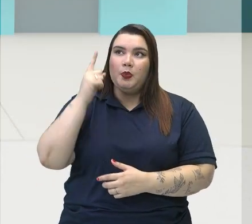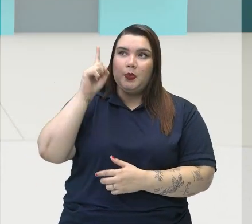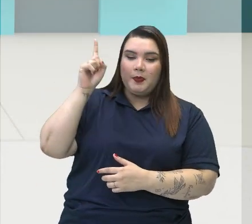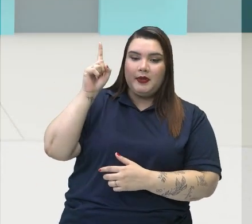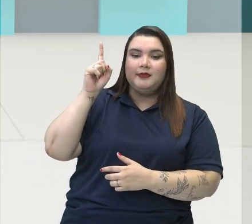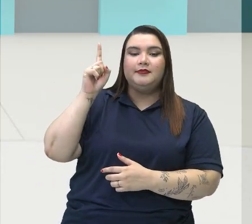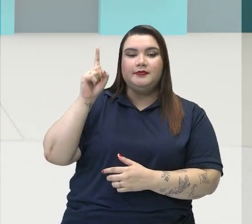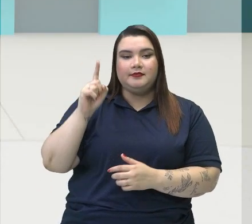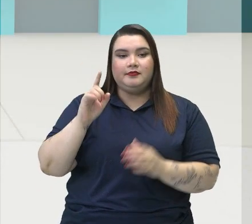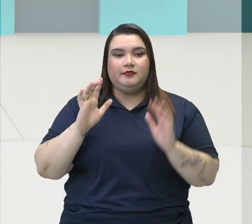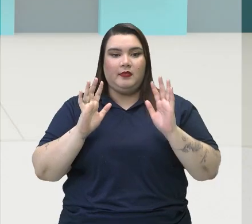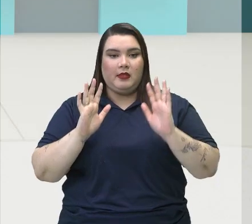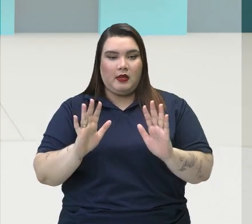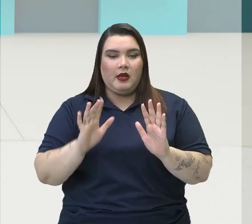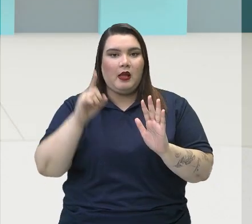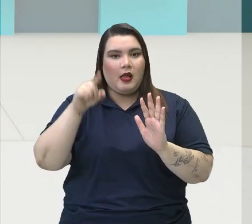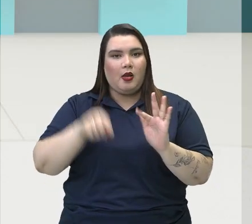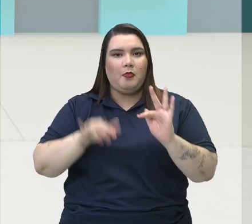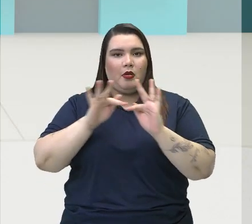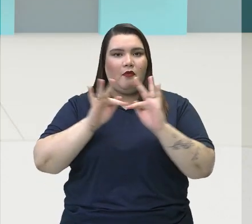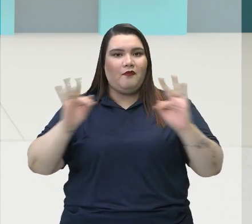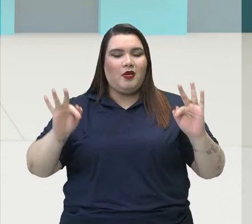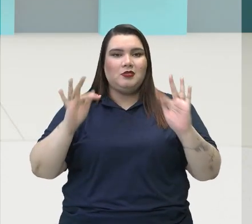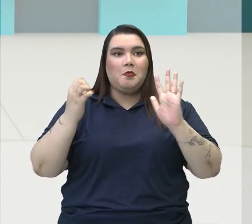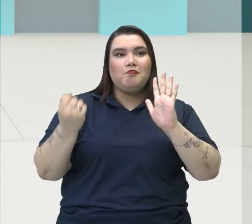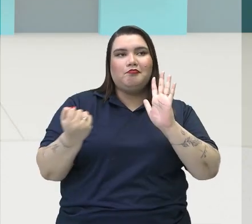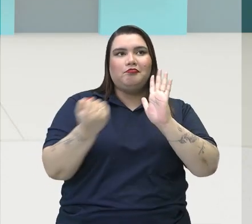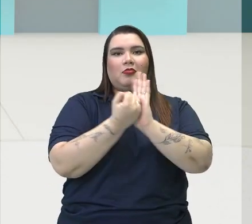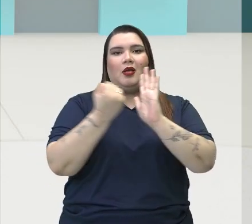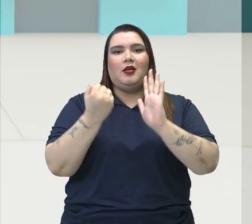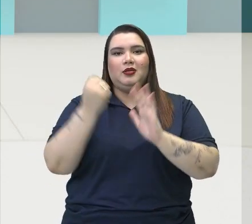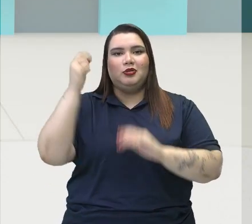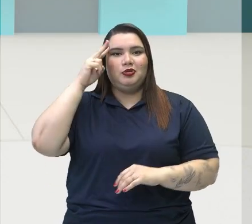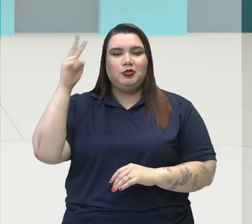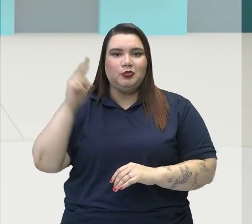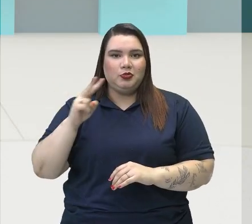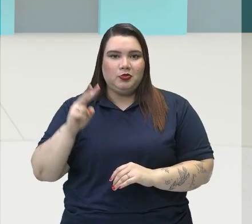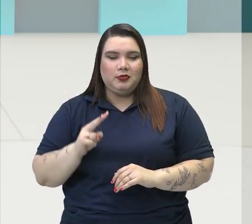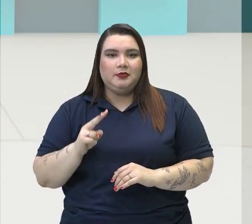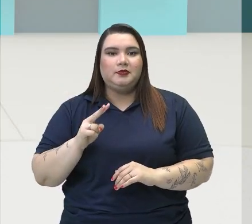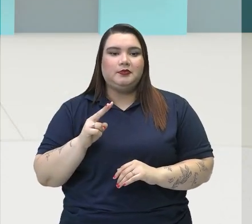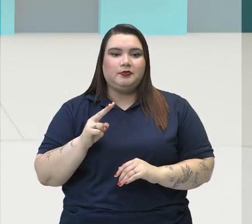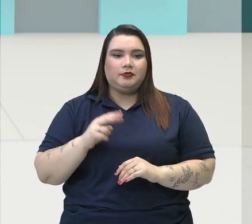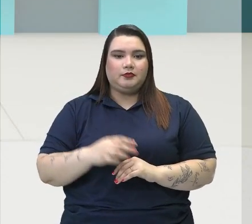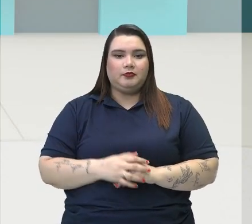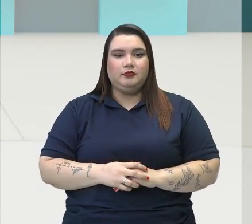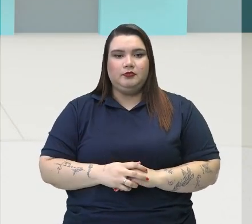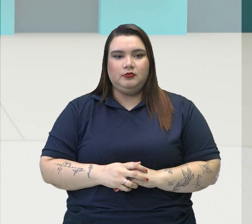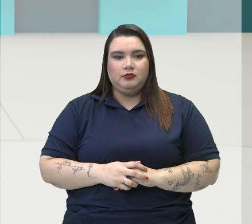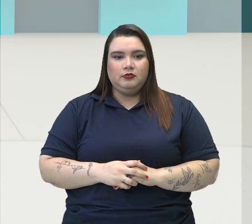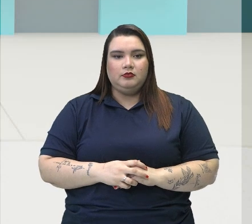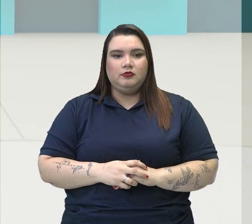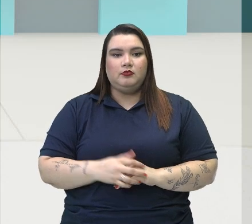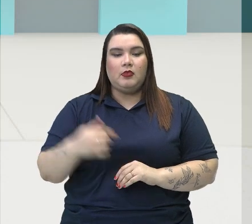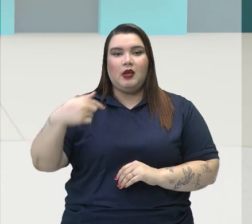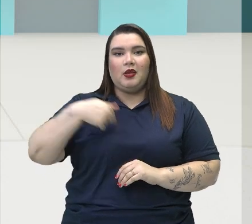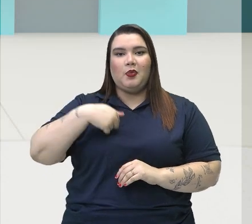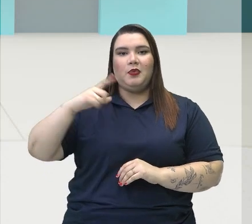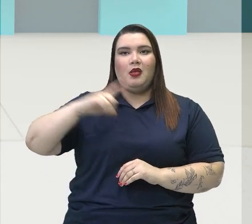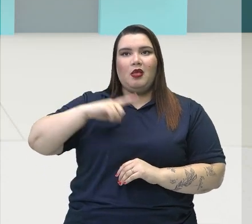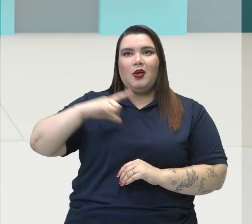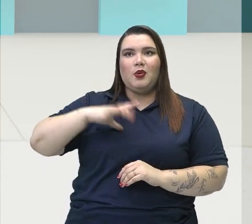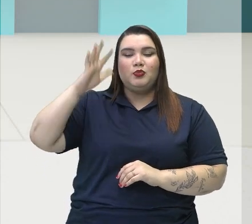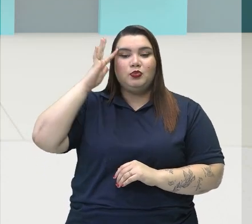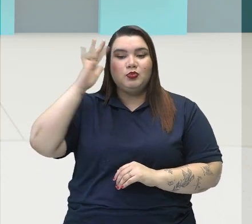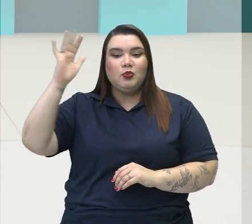ele não começa necessariamente, mas é uma frase que ficou bastante conhecida aí no seu discurso. I have a dream, eu tenho um